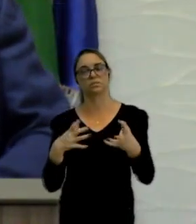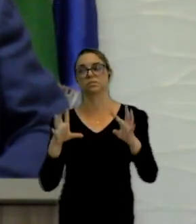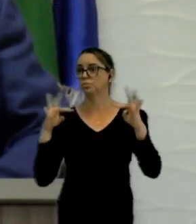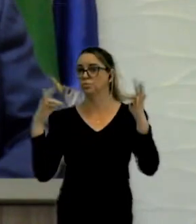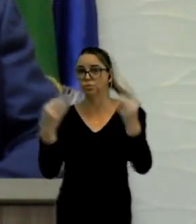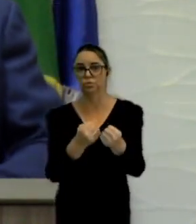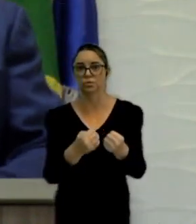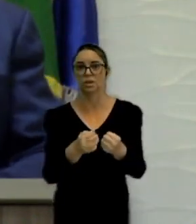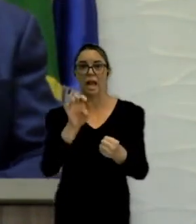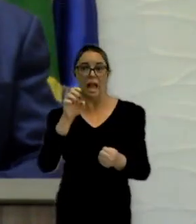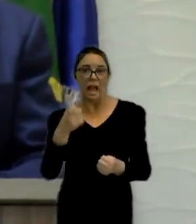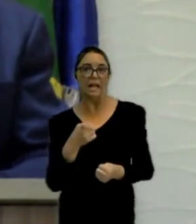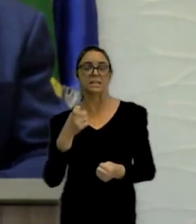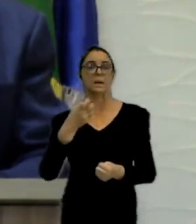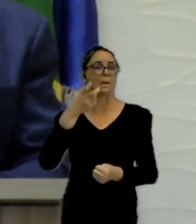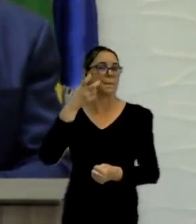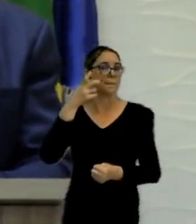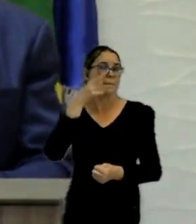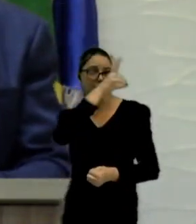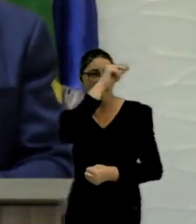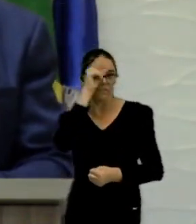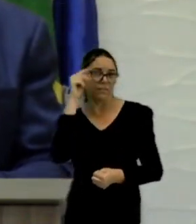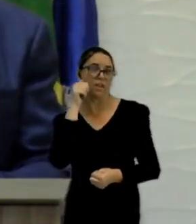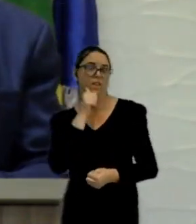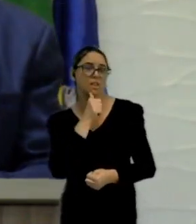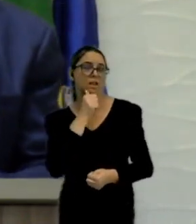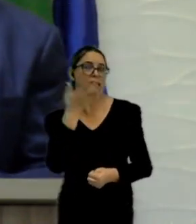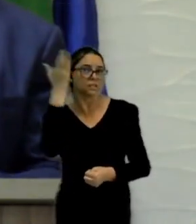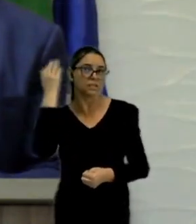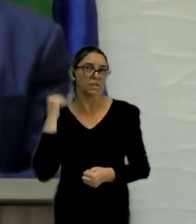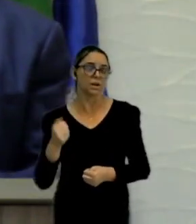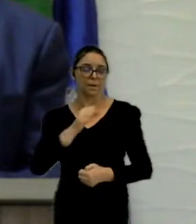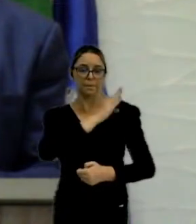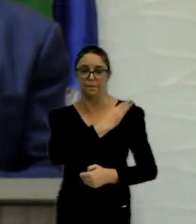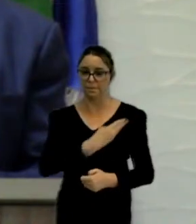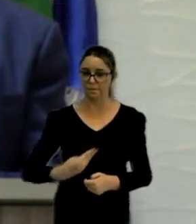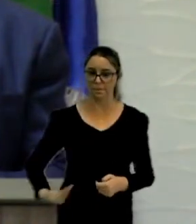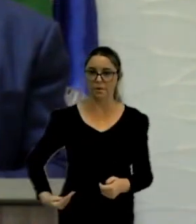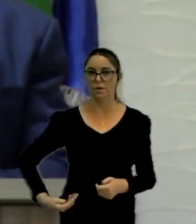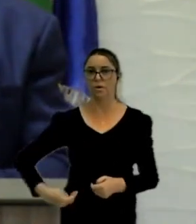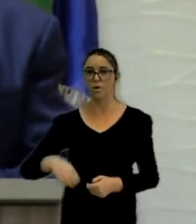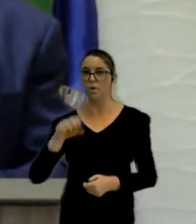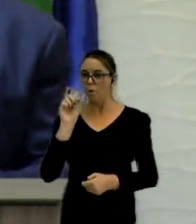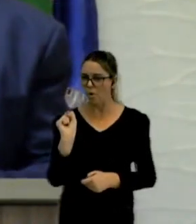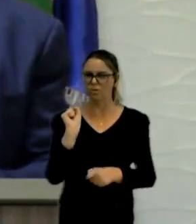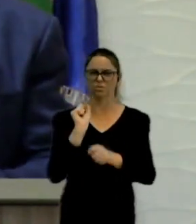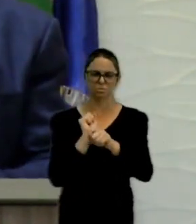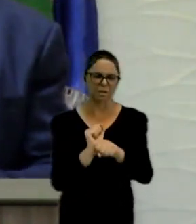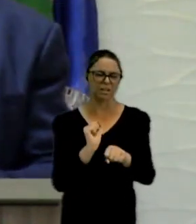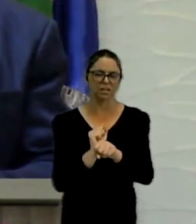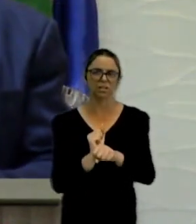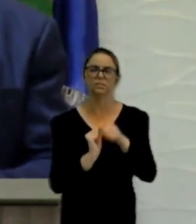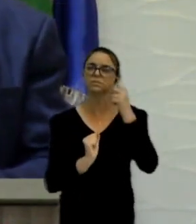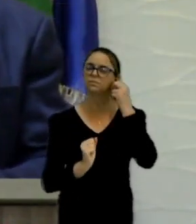sua ex-prefeita passou 8 anos no poder e a rua 3 ficou interditada pelos 8 anos. E você,